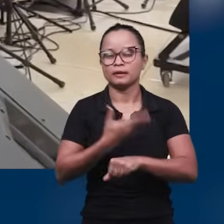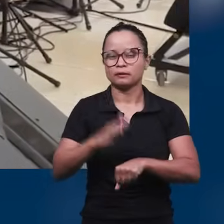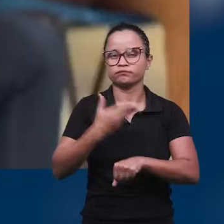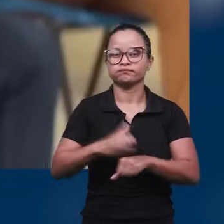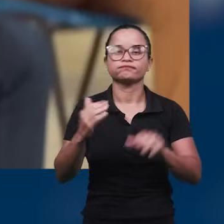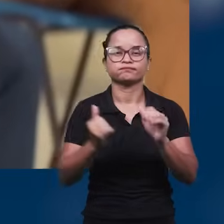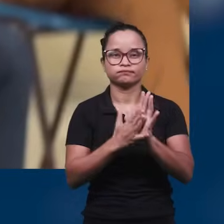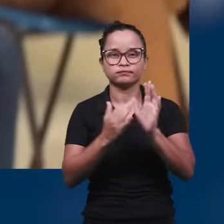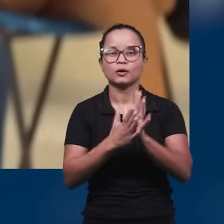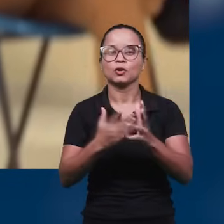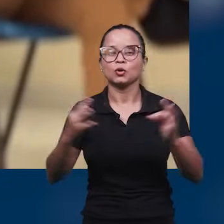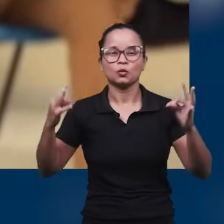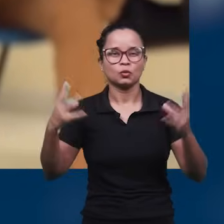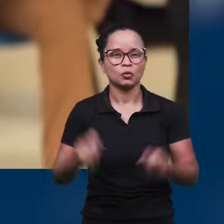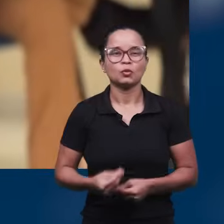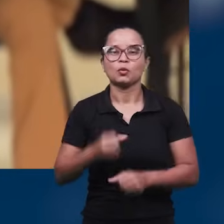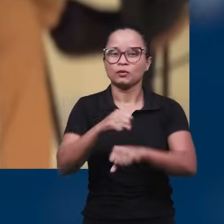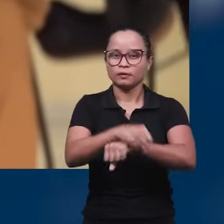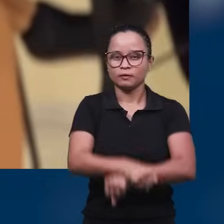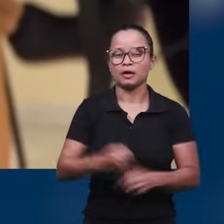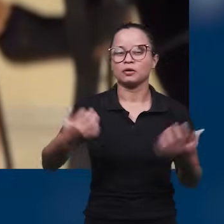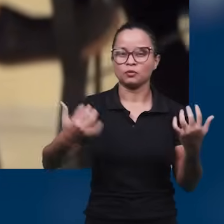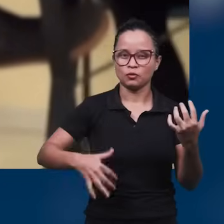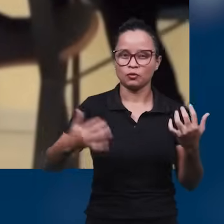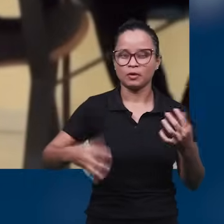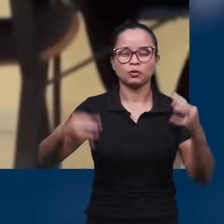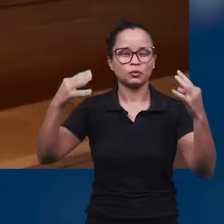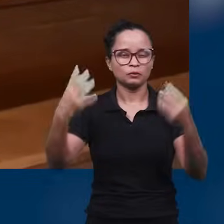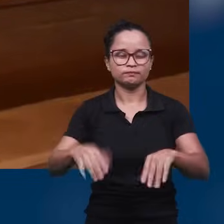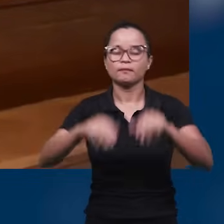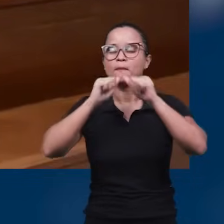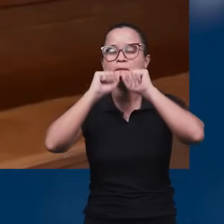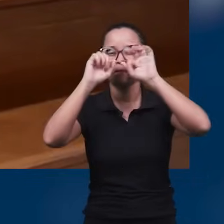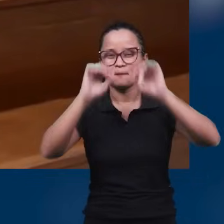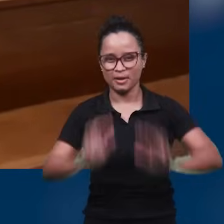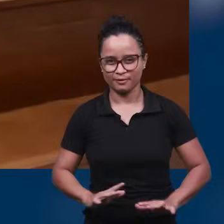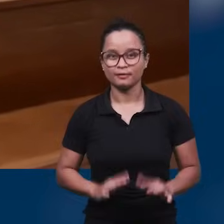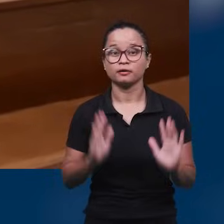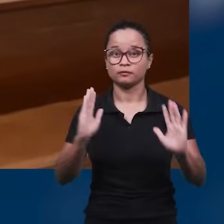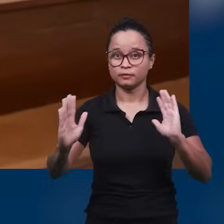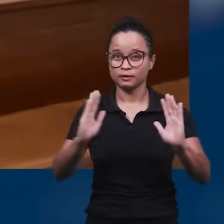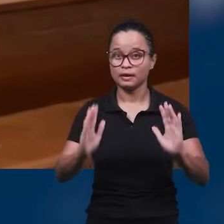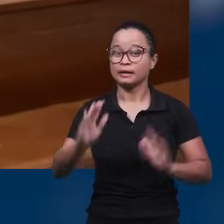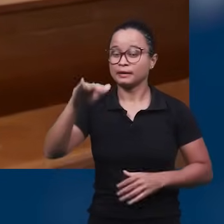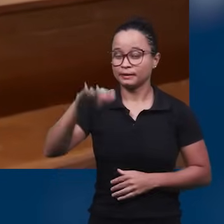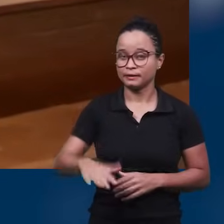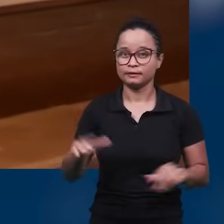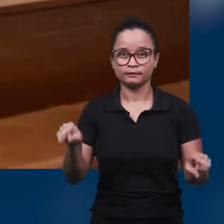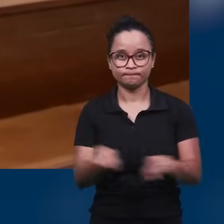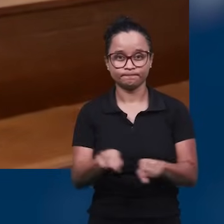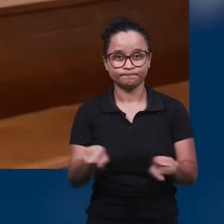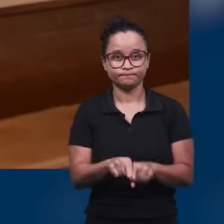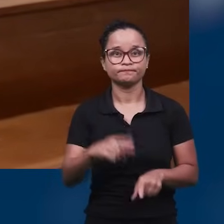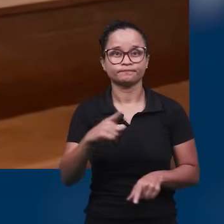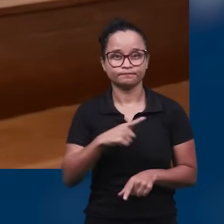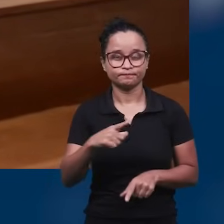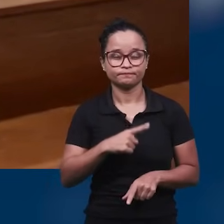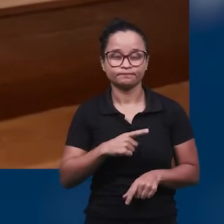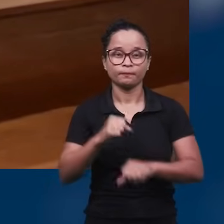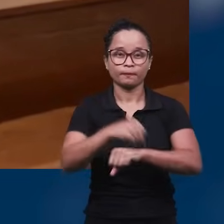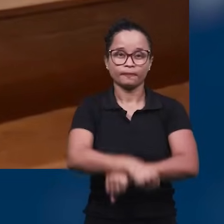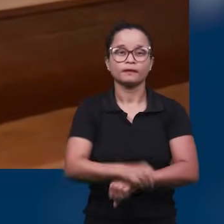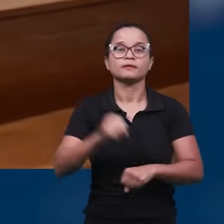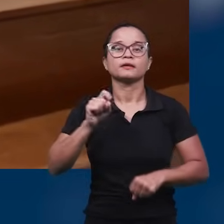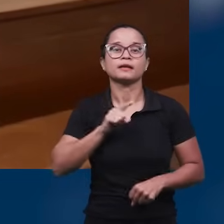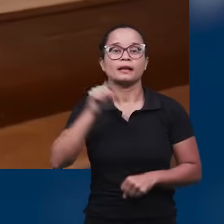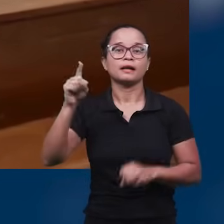puderam participar, todos os seminaristas, com seus instrumentos, foi uma bênção. No período da tarde também, participamos do